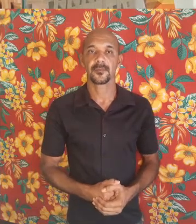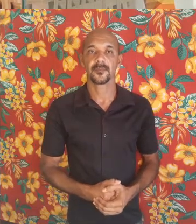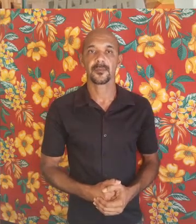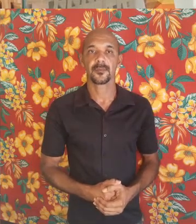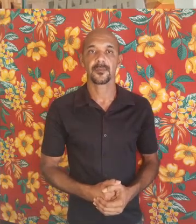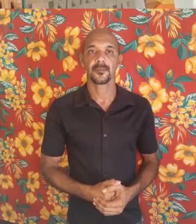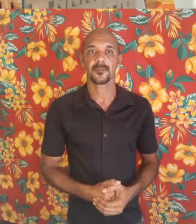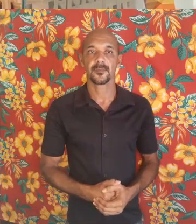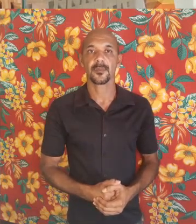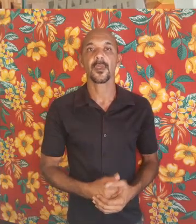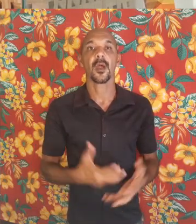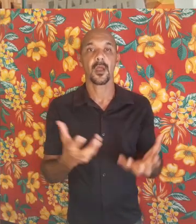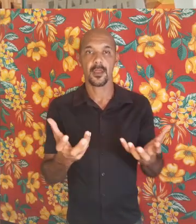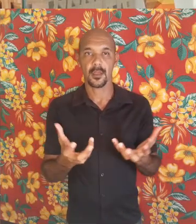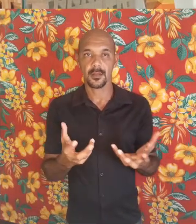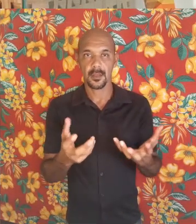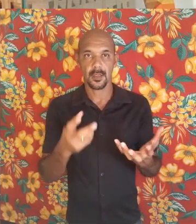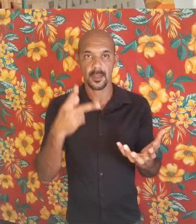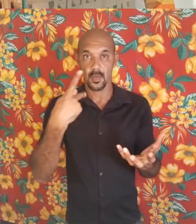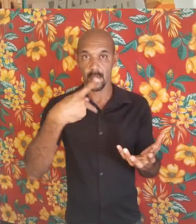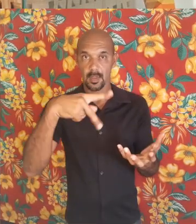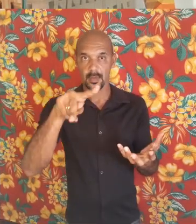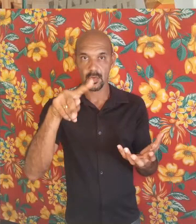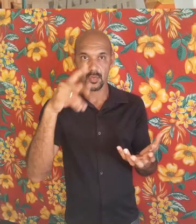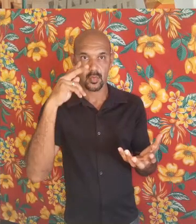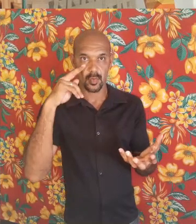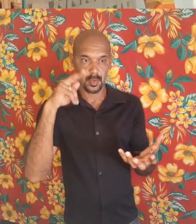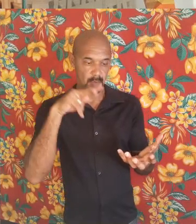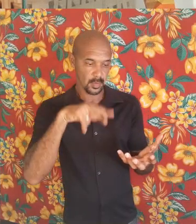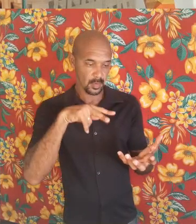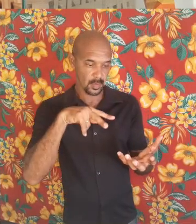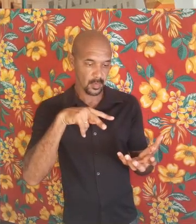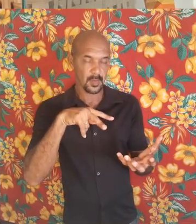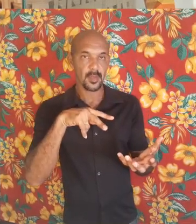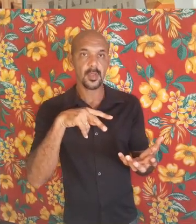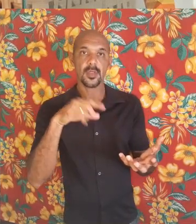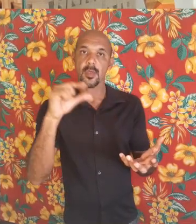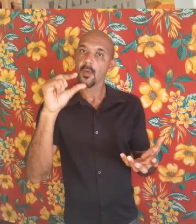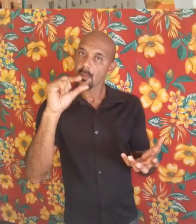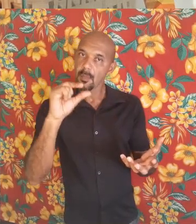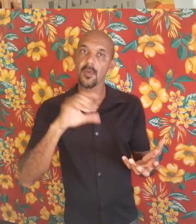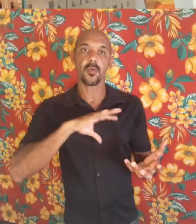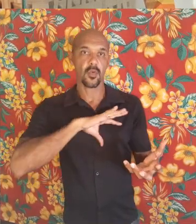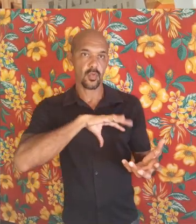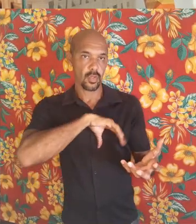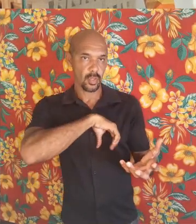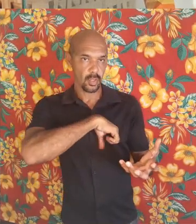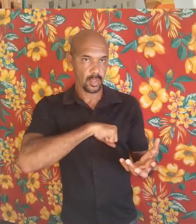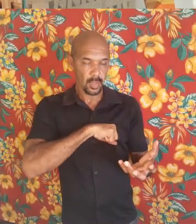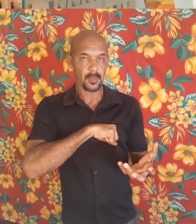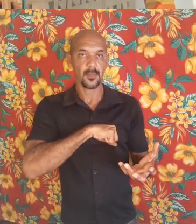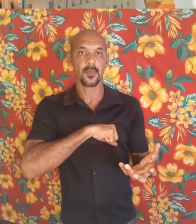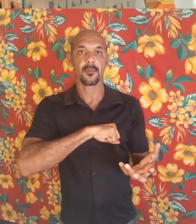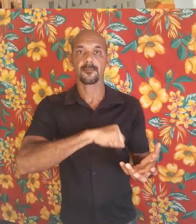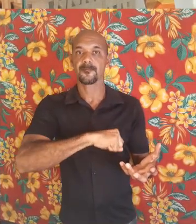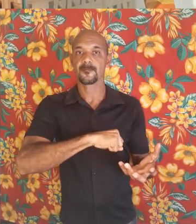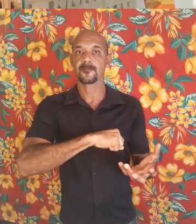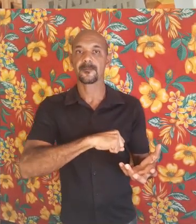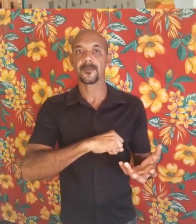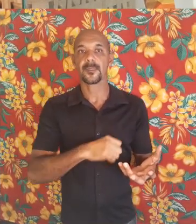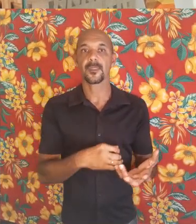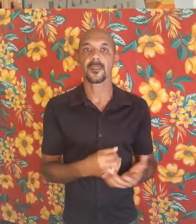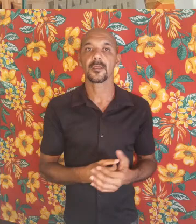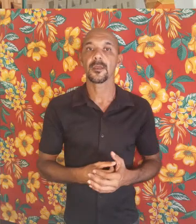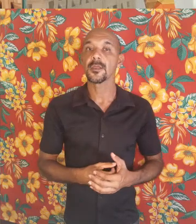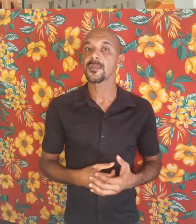de atenção e um pouco de amor também, né? Que tudo ser feito sem qualquer coisa que você for